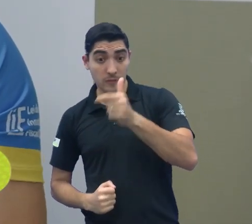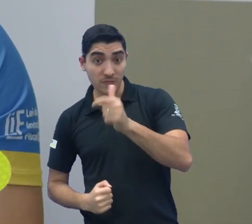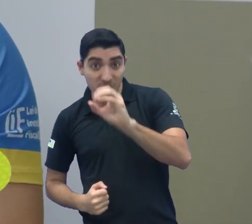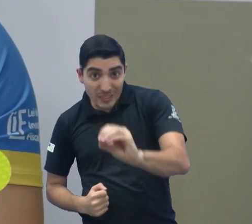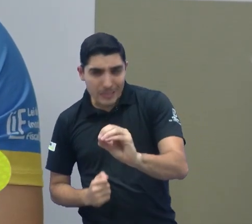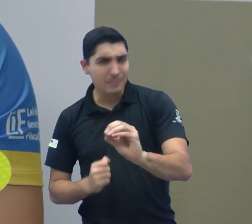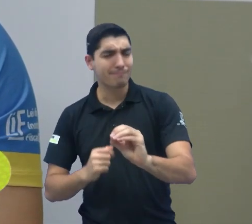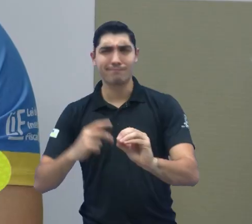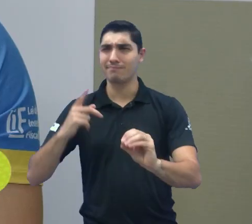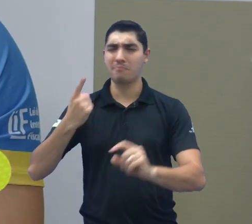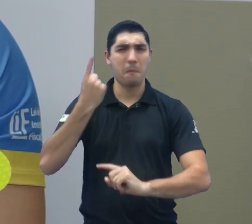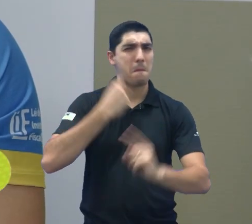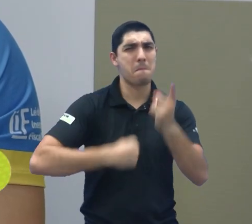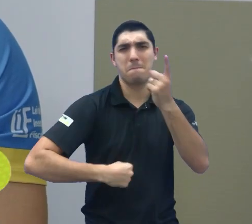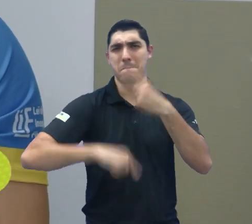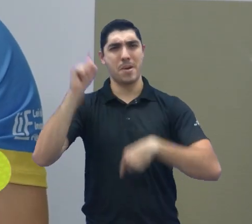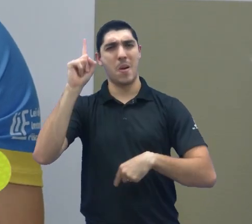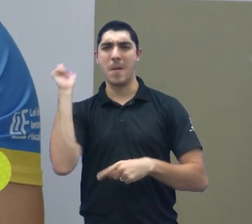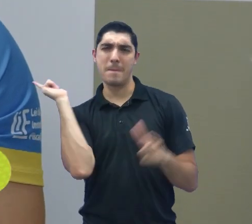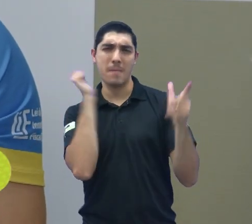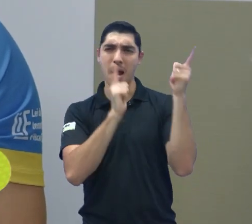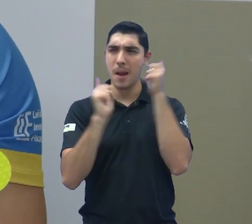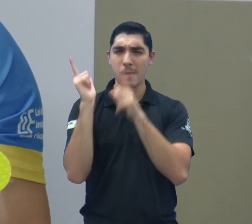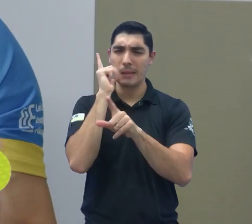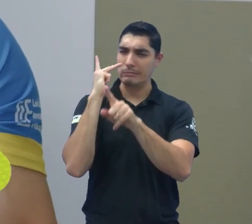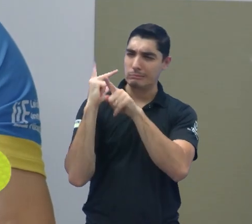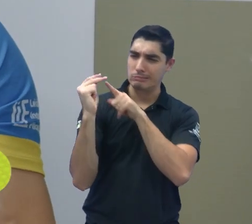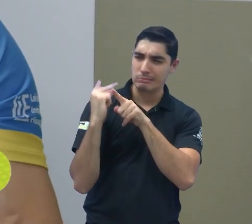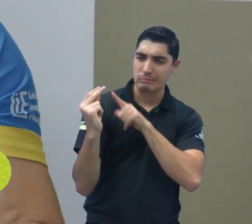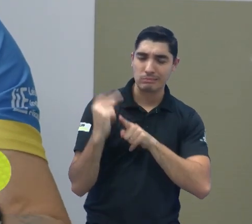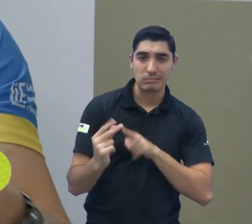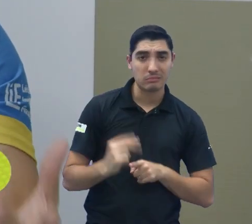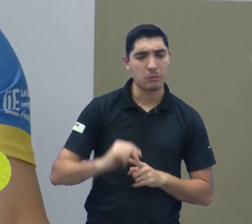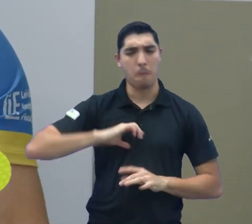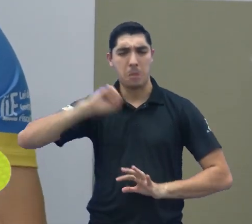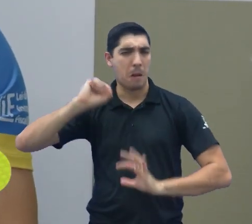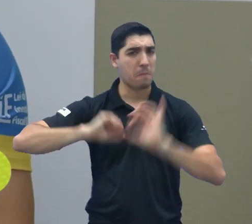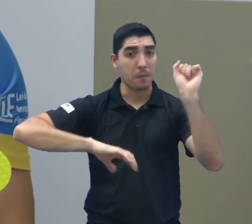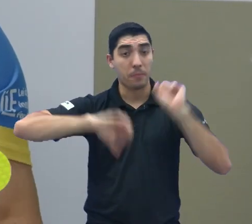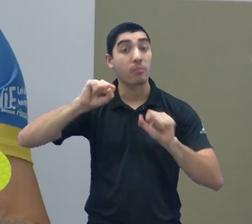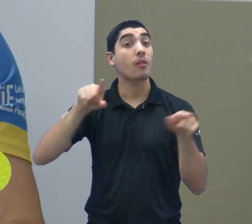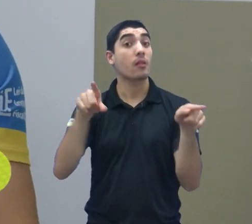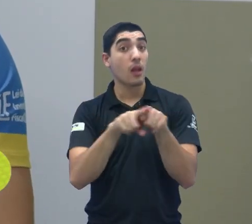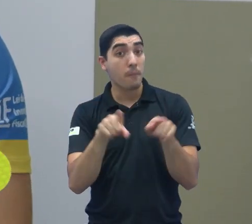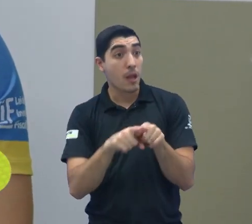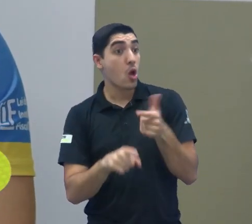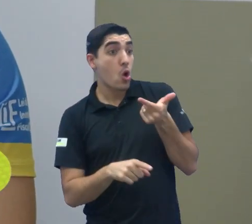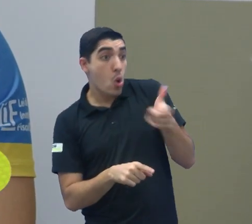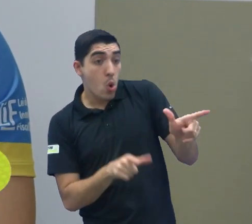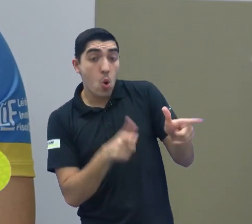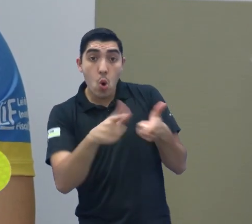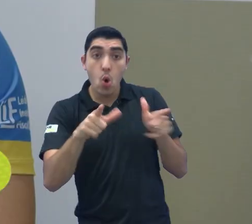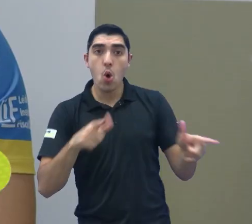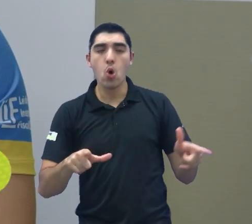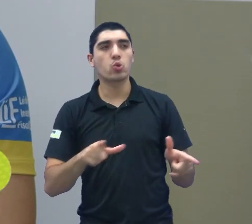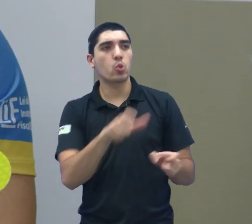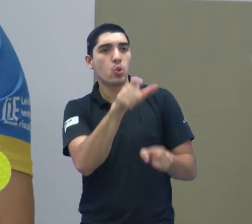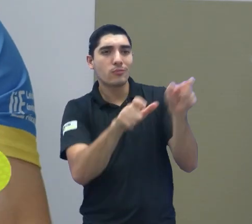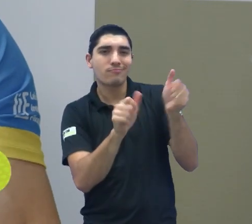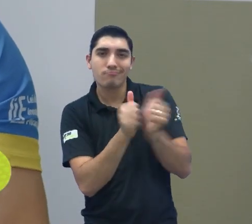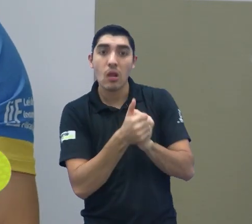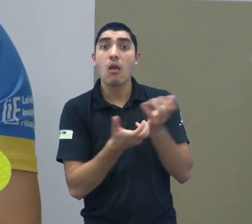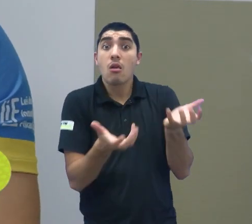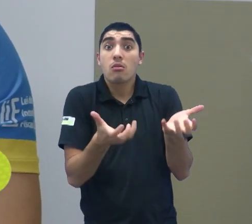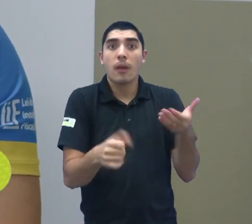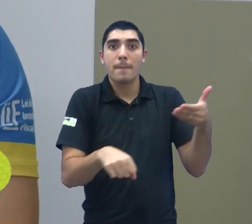rendimento, de conquistas, né? E aí começou também a ter interesse de outros reforços, outros atletas fazerem parte da equipe, né? Então, e aí